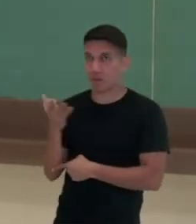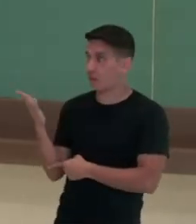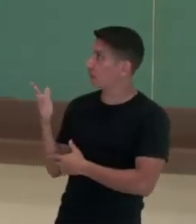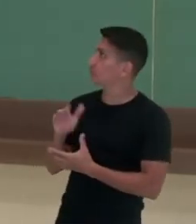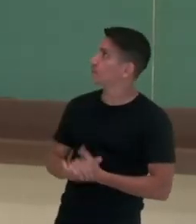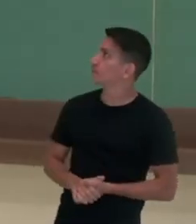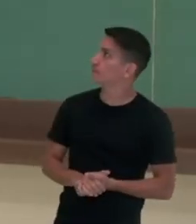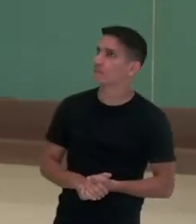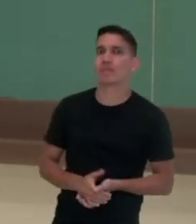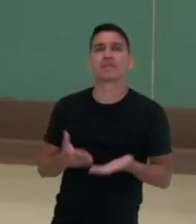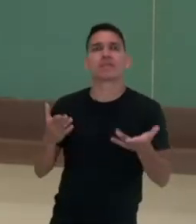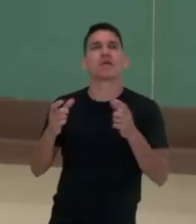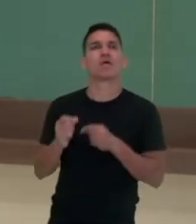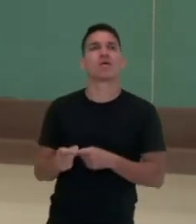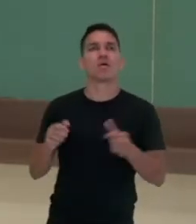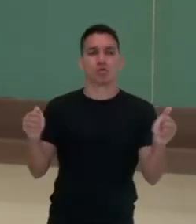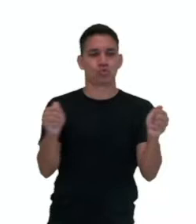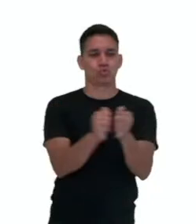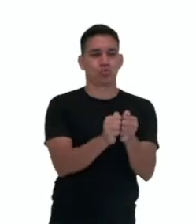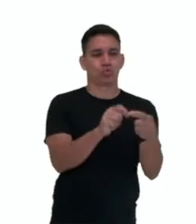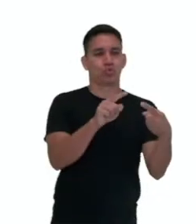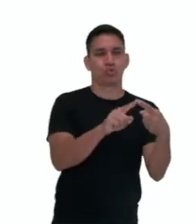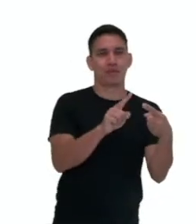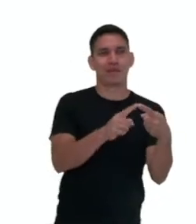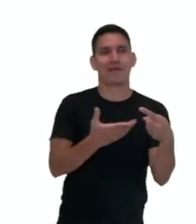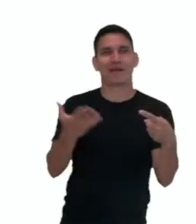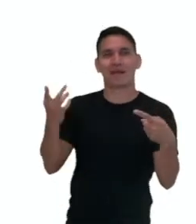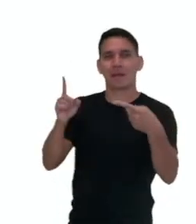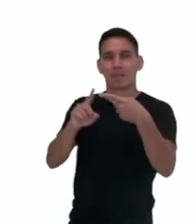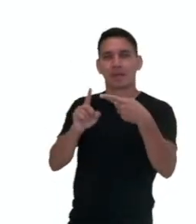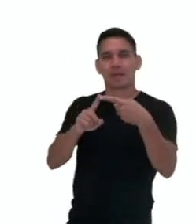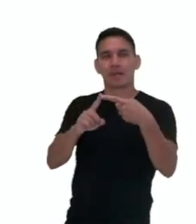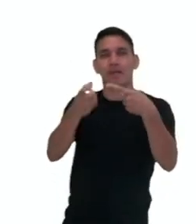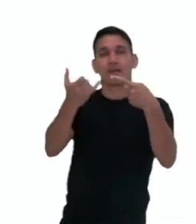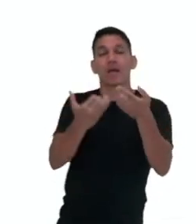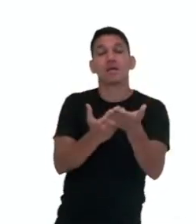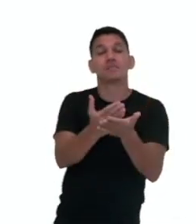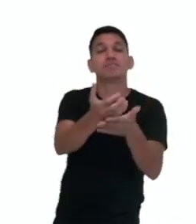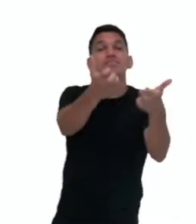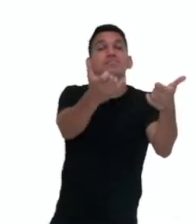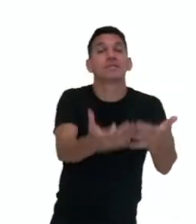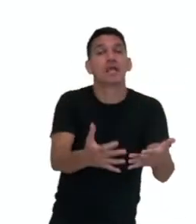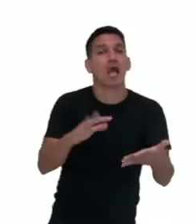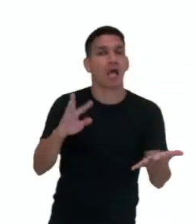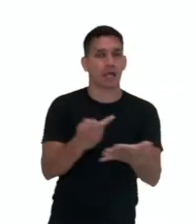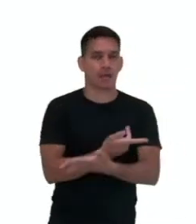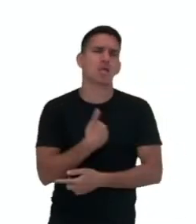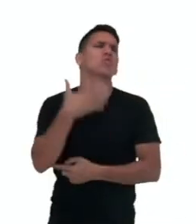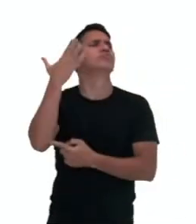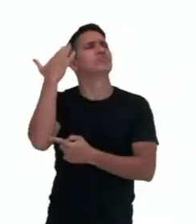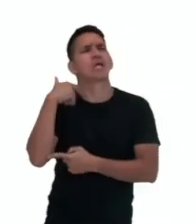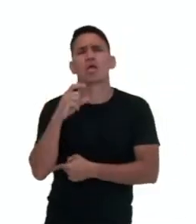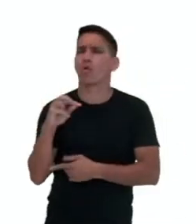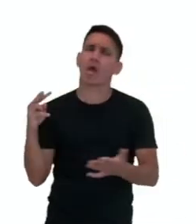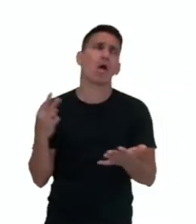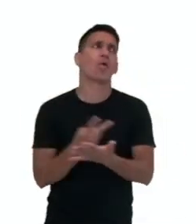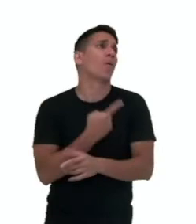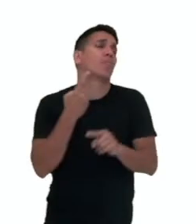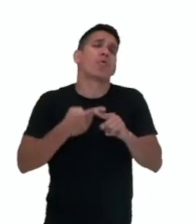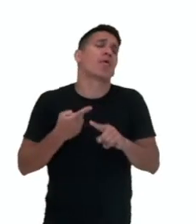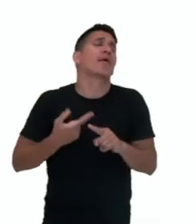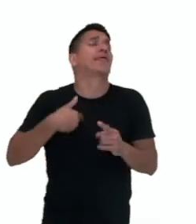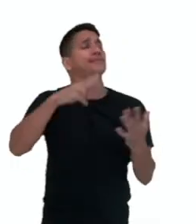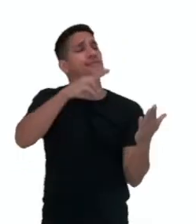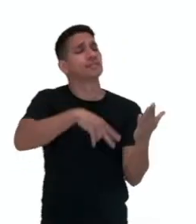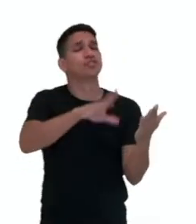aqui. Esse porquê tudo junto introduz orações nas quais se explica algo, né? Eu sei o que aconteceu porque li a